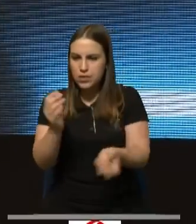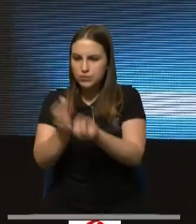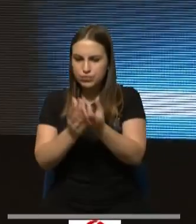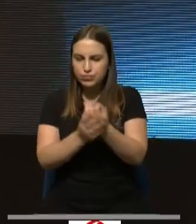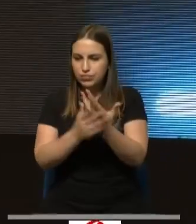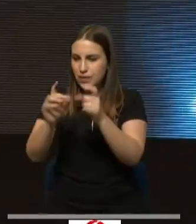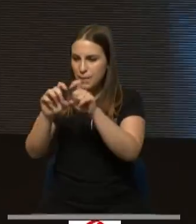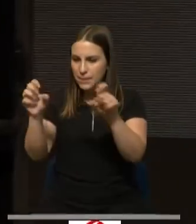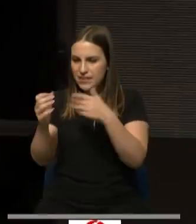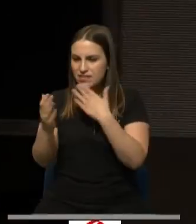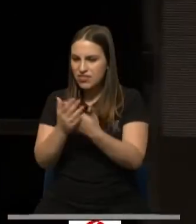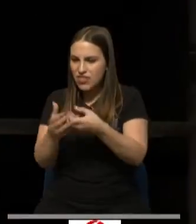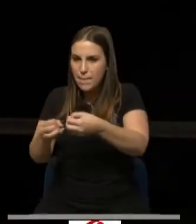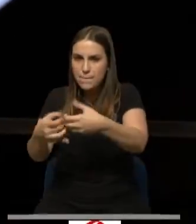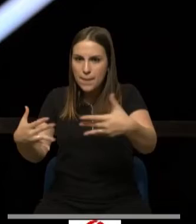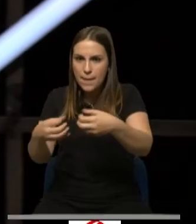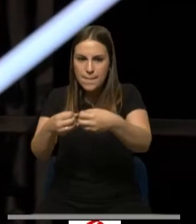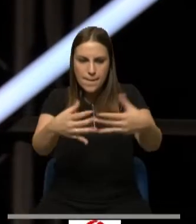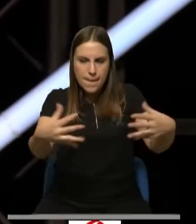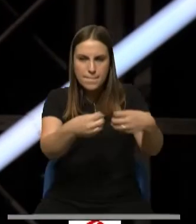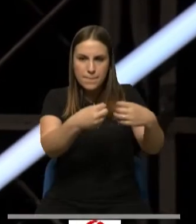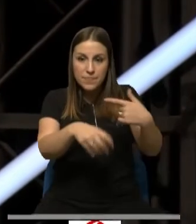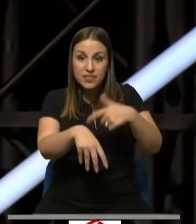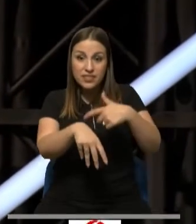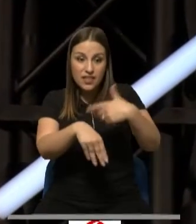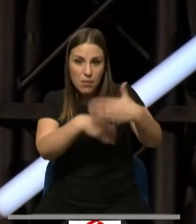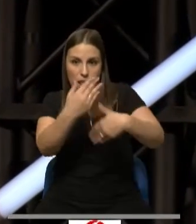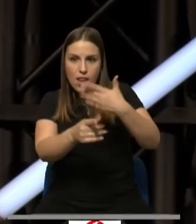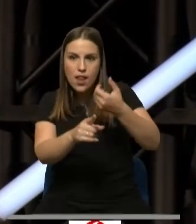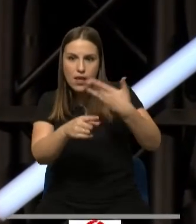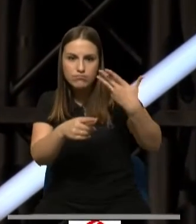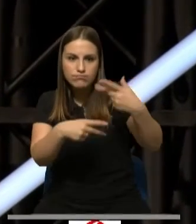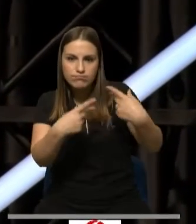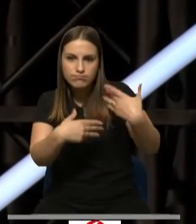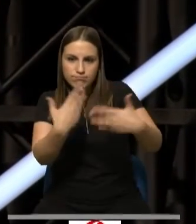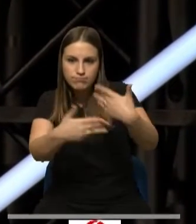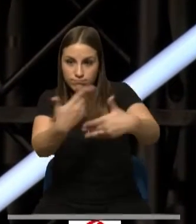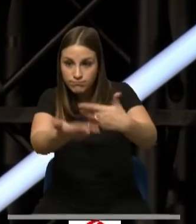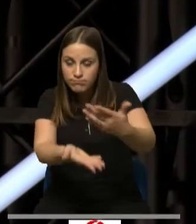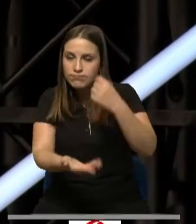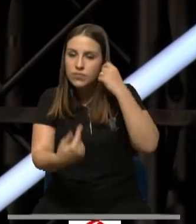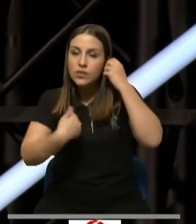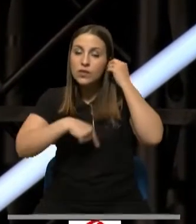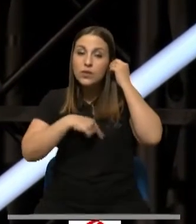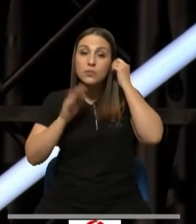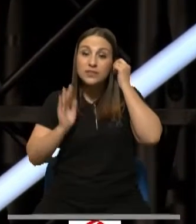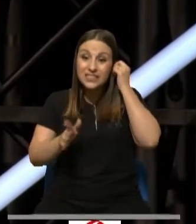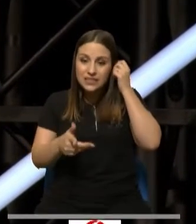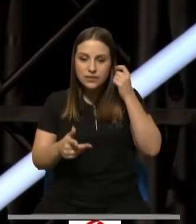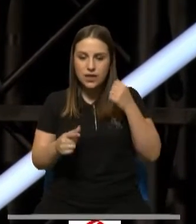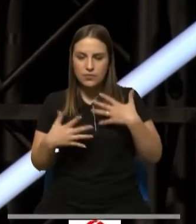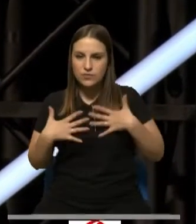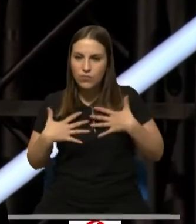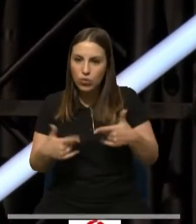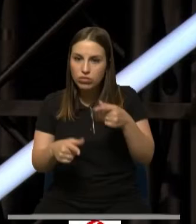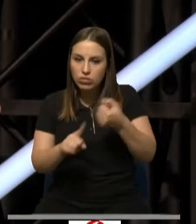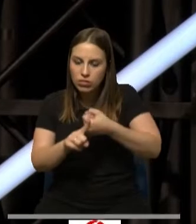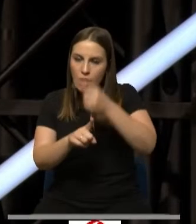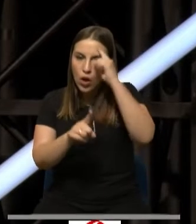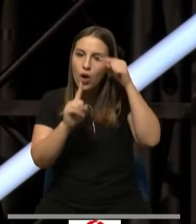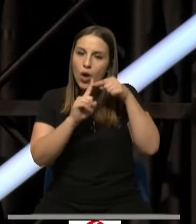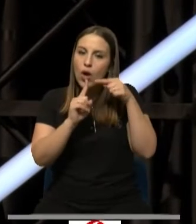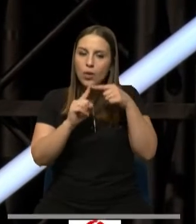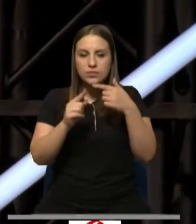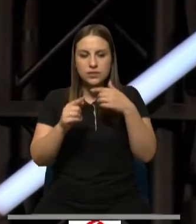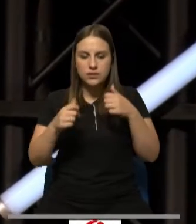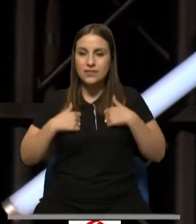fazê-las crescer e que elas durem, nós temos que ter essa ambição e é essa capacidade que a cidade pode ter de fazer a difusão